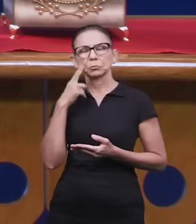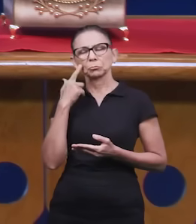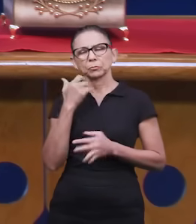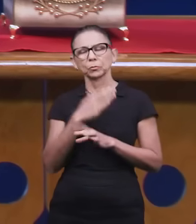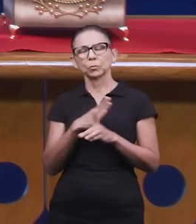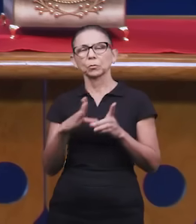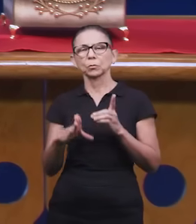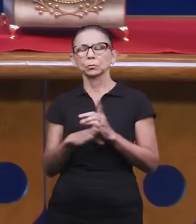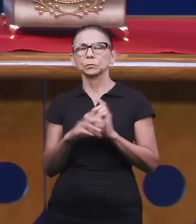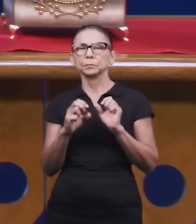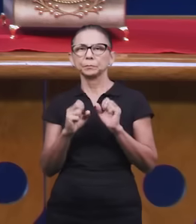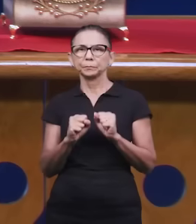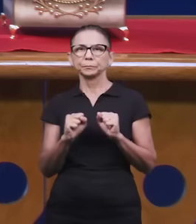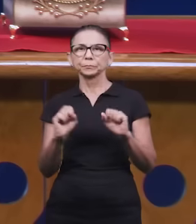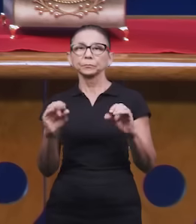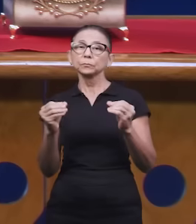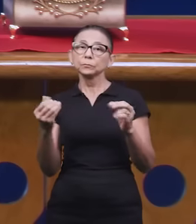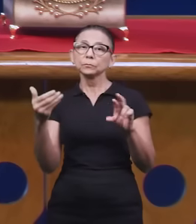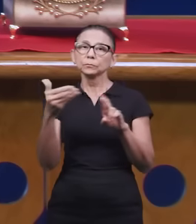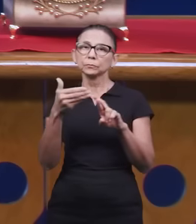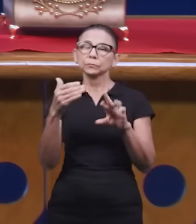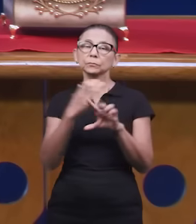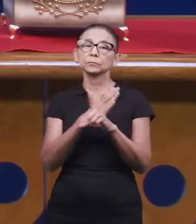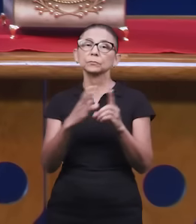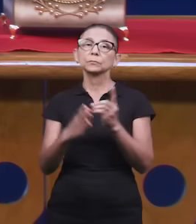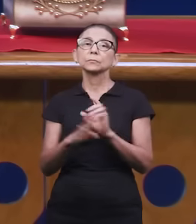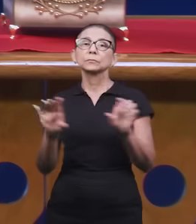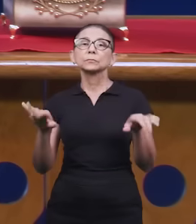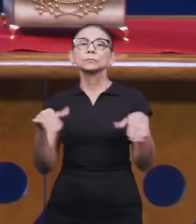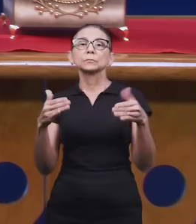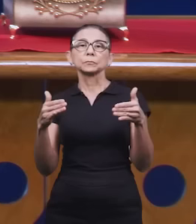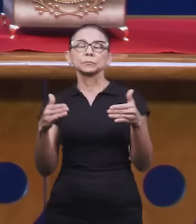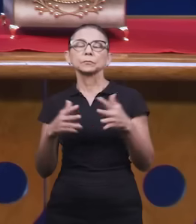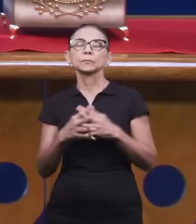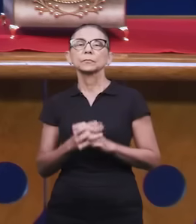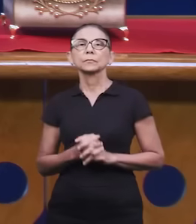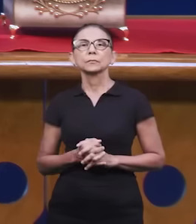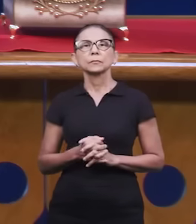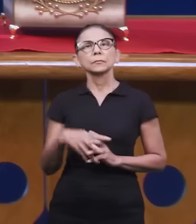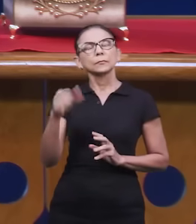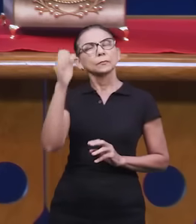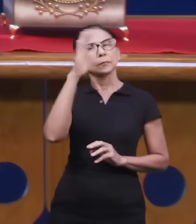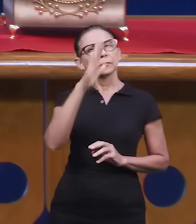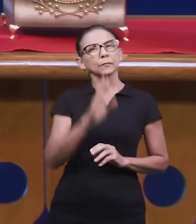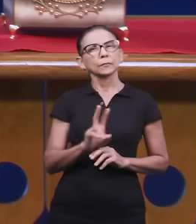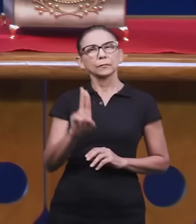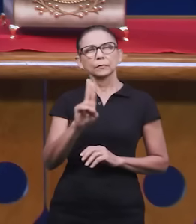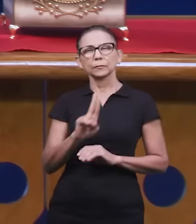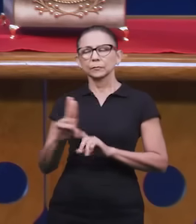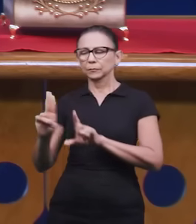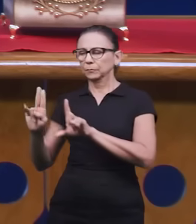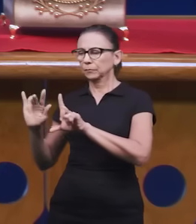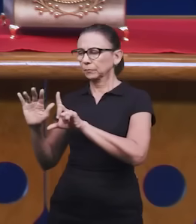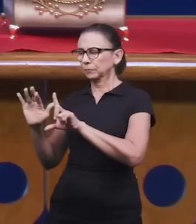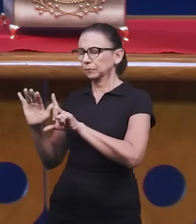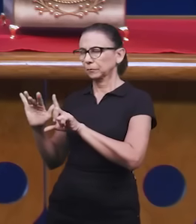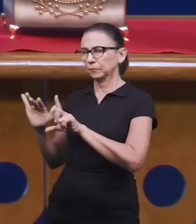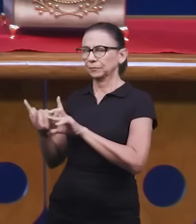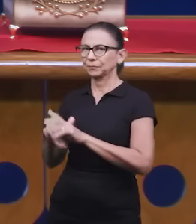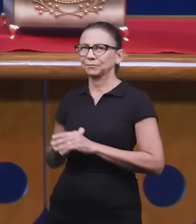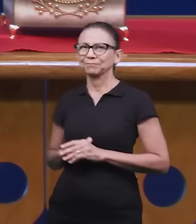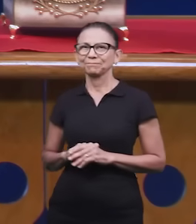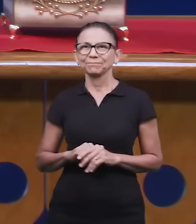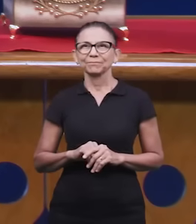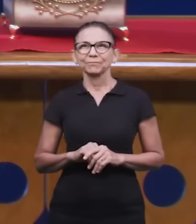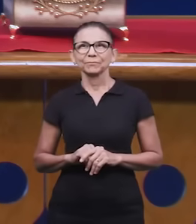pode também enviar para nós. Só faça referência a este culto. E por final, quem estiver no Brasil, use o QR Code